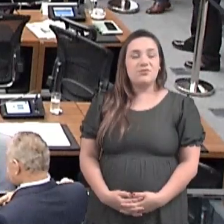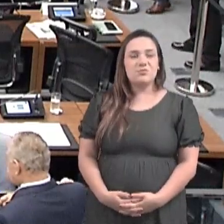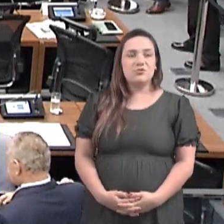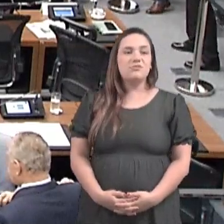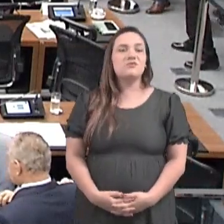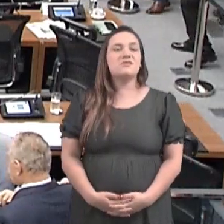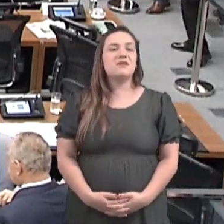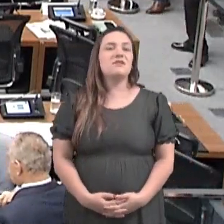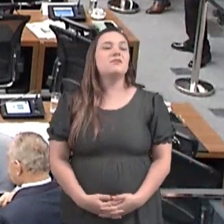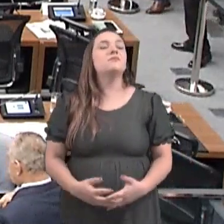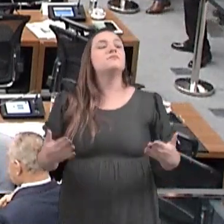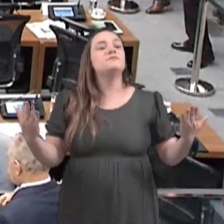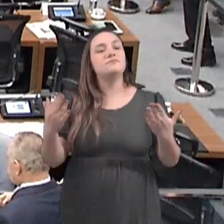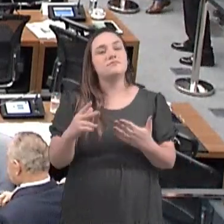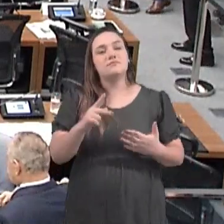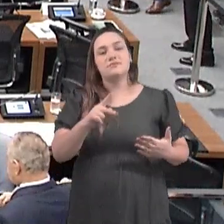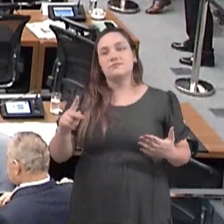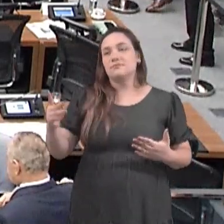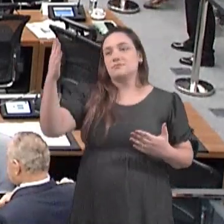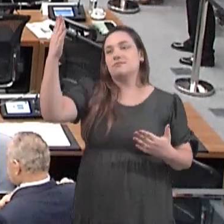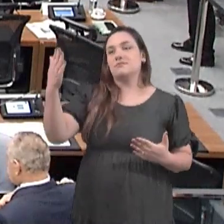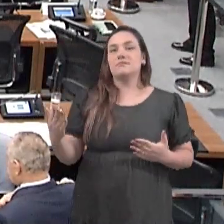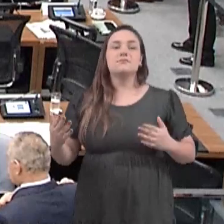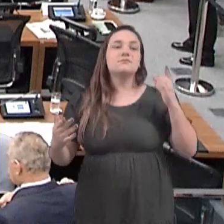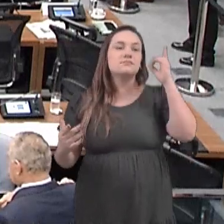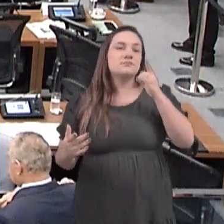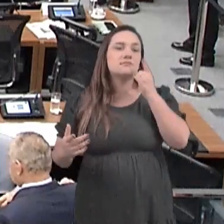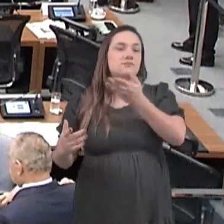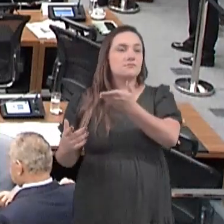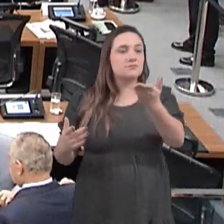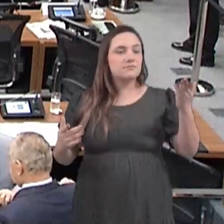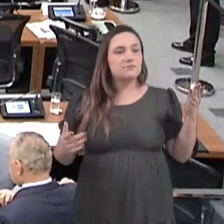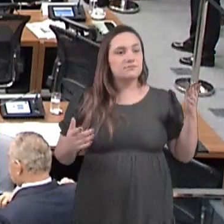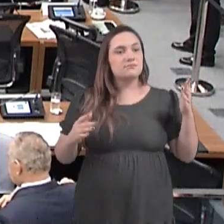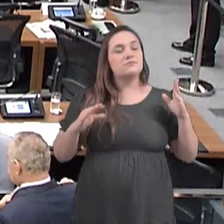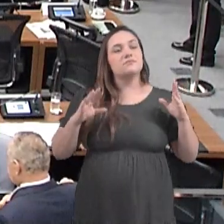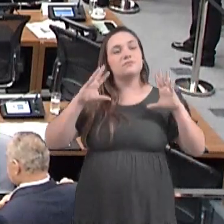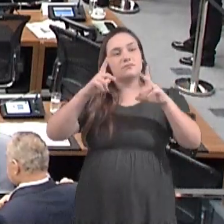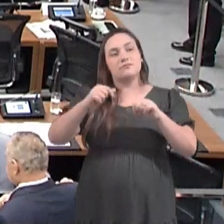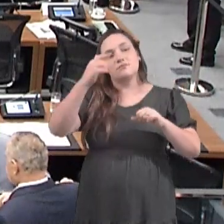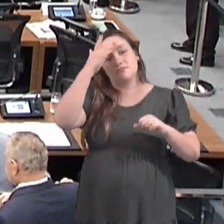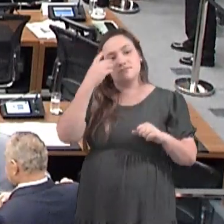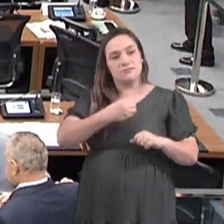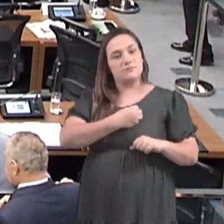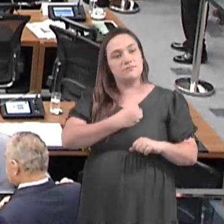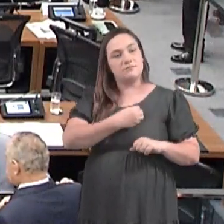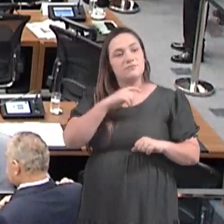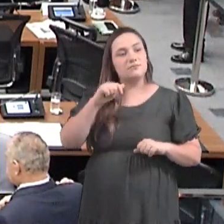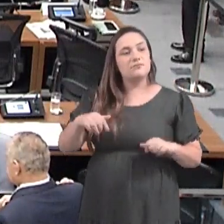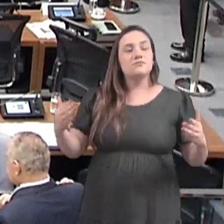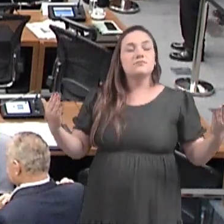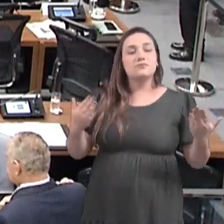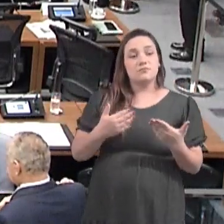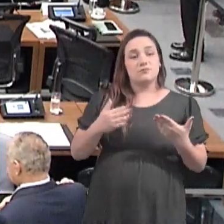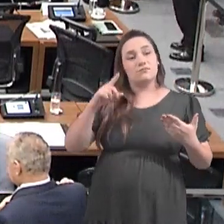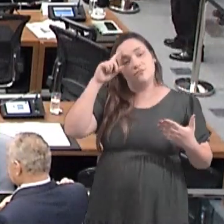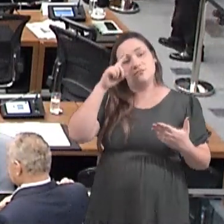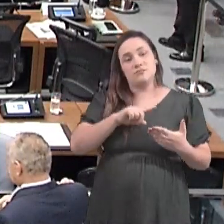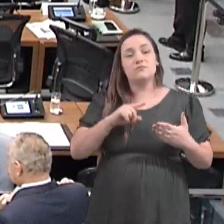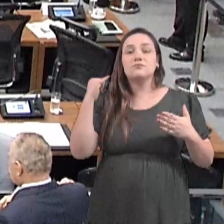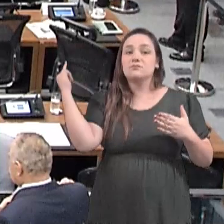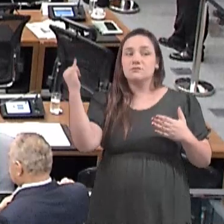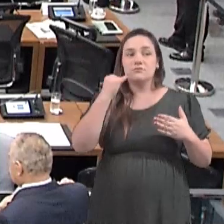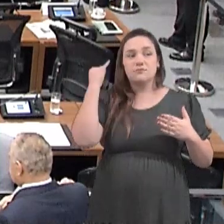Senhor presidente, senhores deputados, deputadas, a todos presentes nessa sessão, hoje é um dia